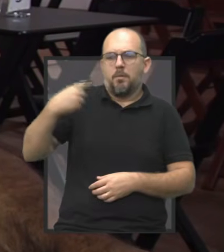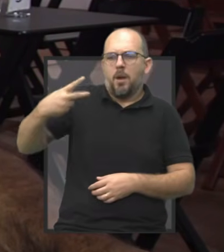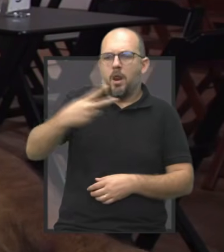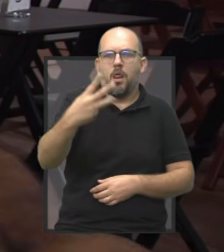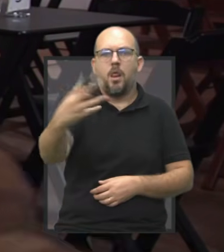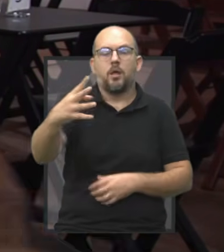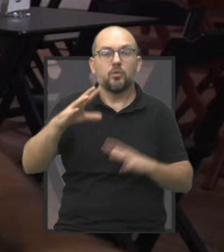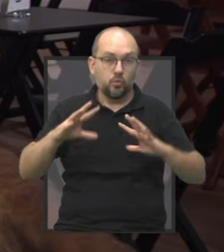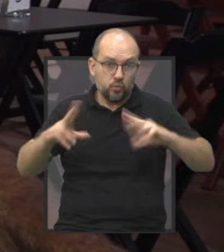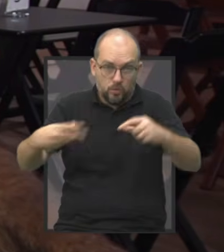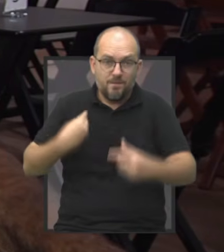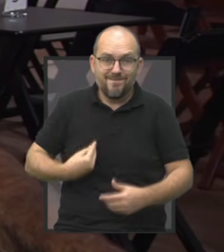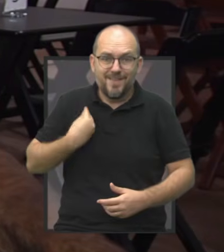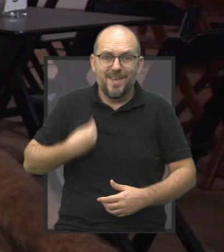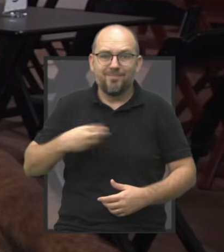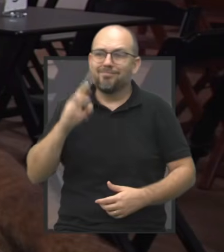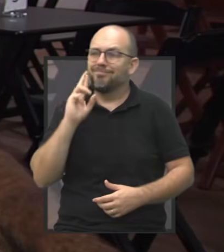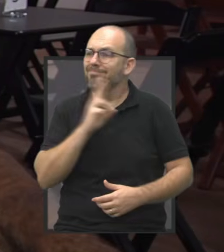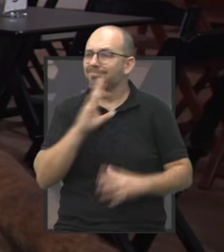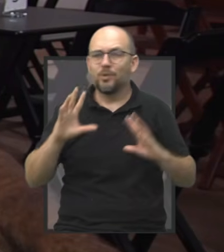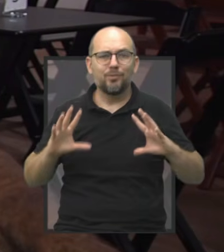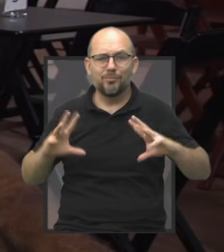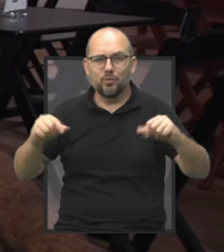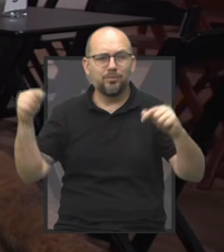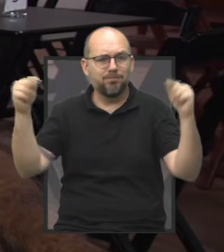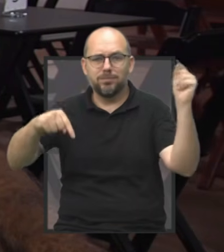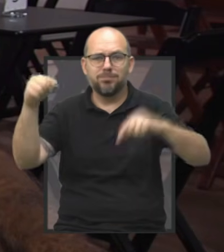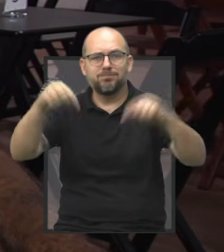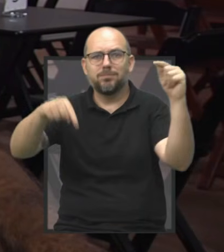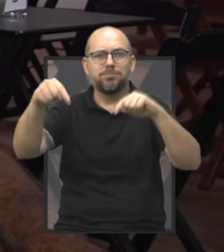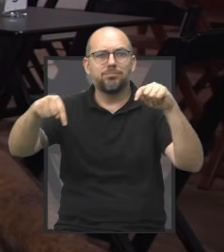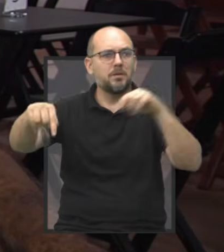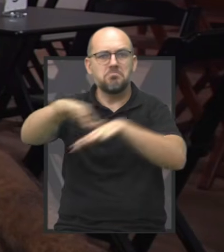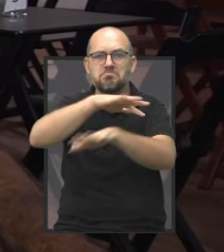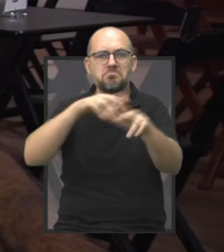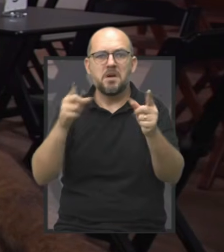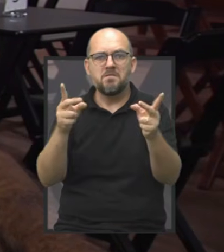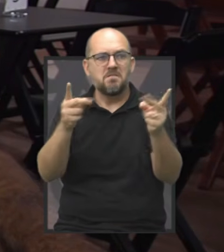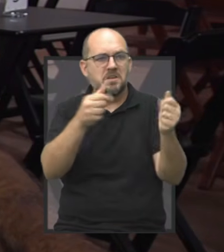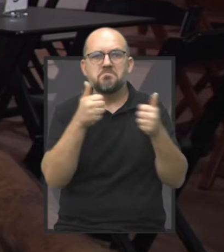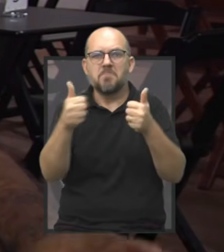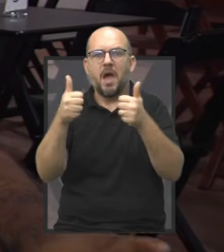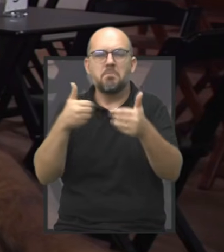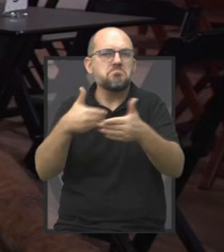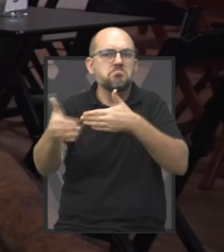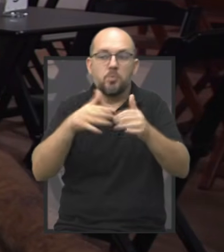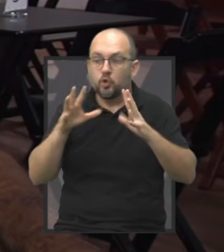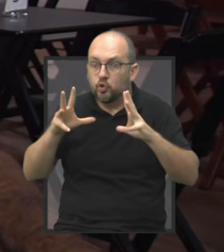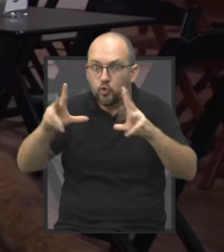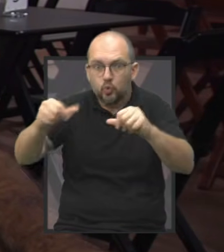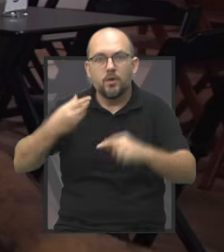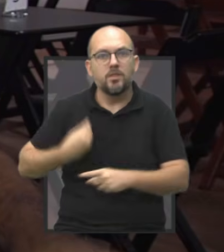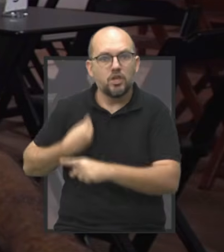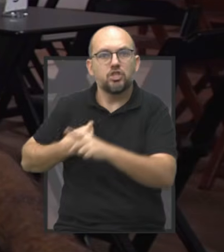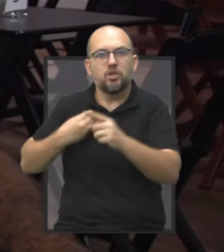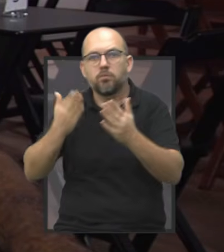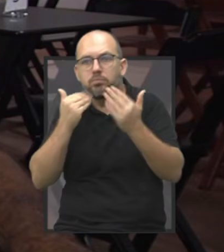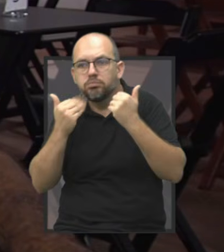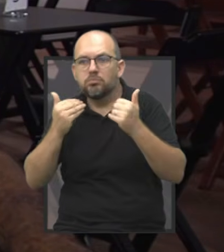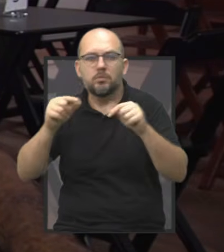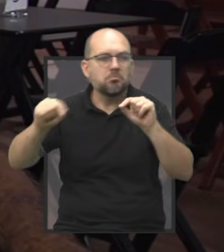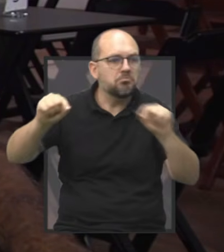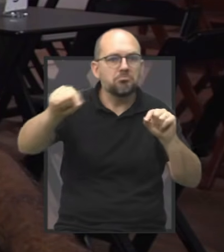E todos nós estamos aqui, todos nós estamos vivendo. E bem, porque você pode passar em todos eles tem